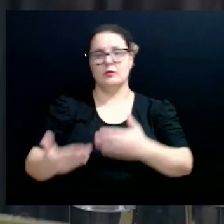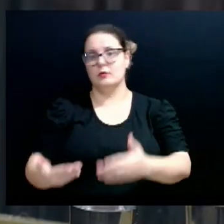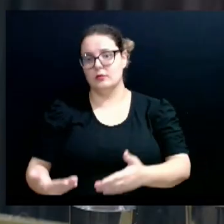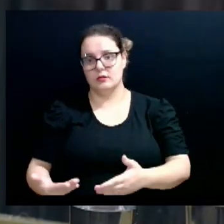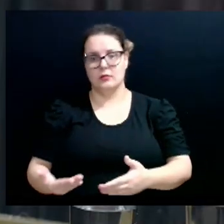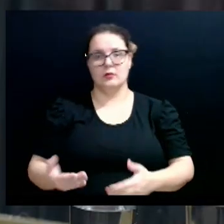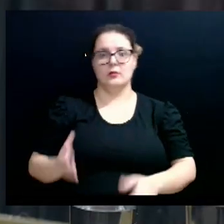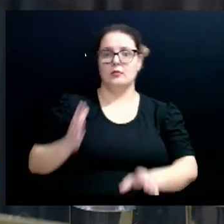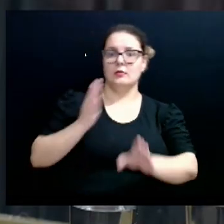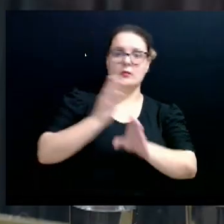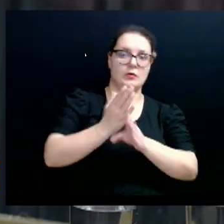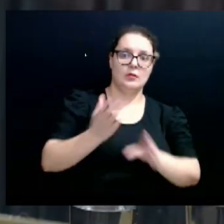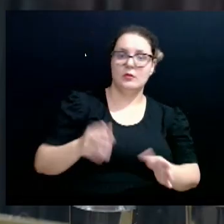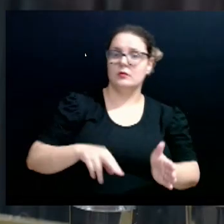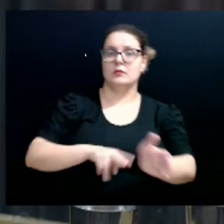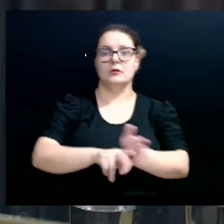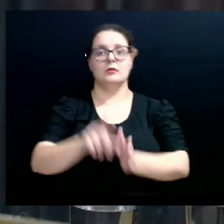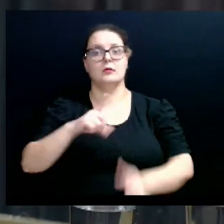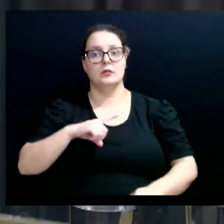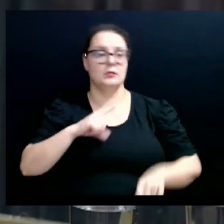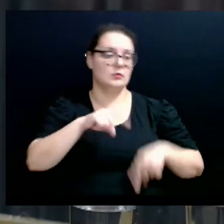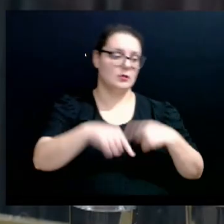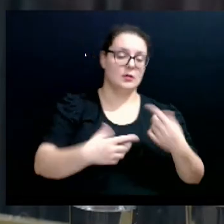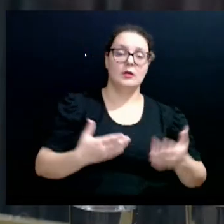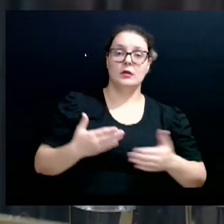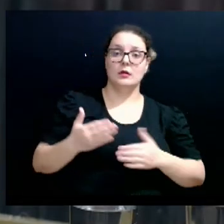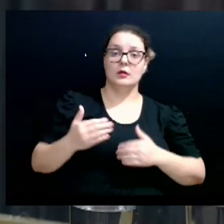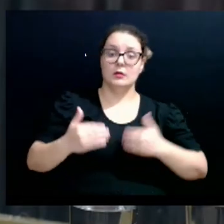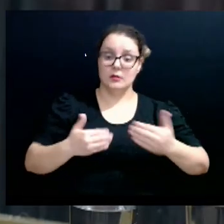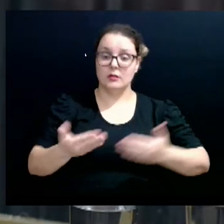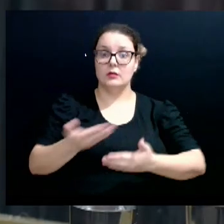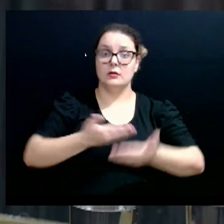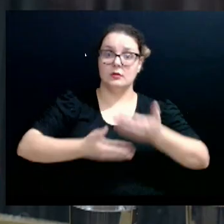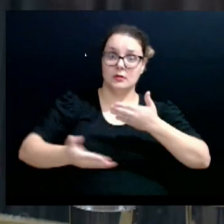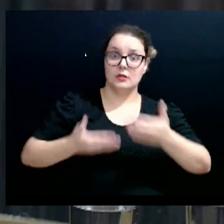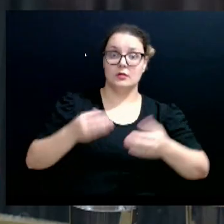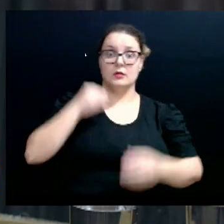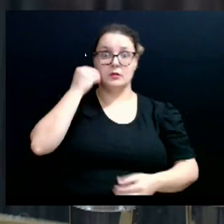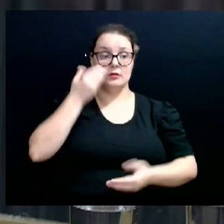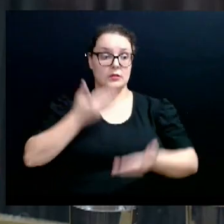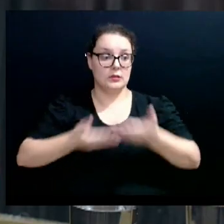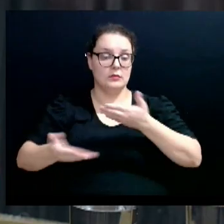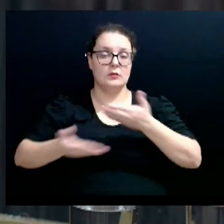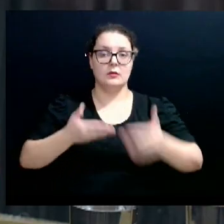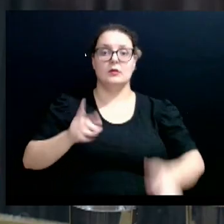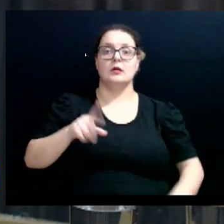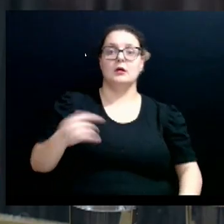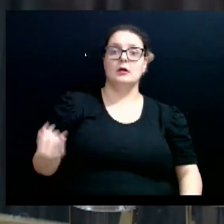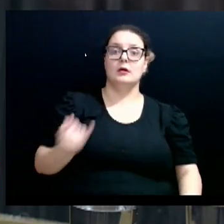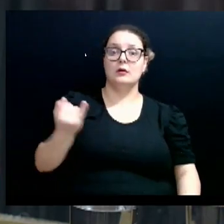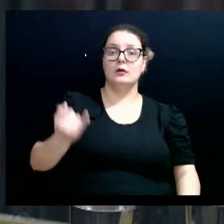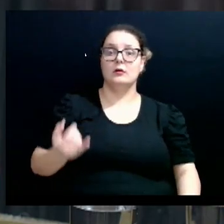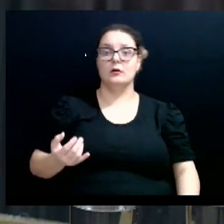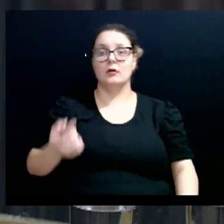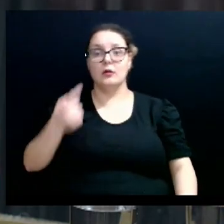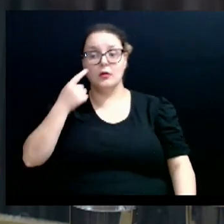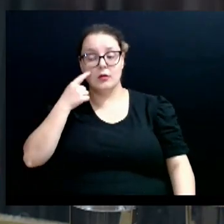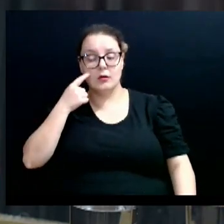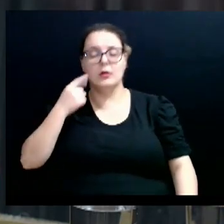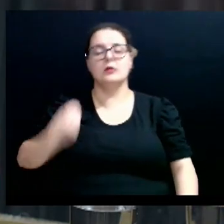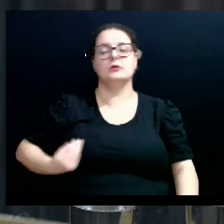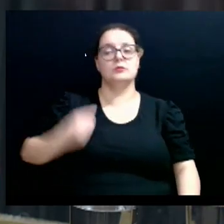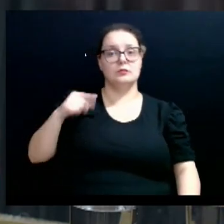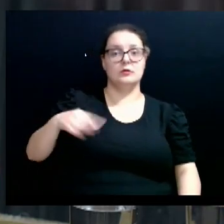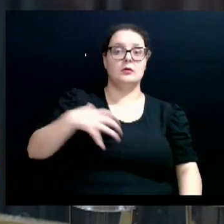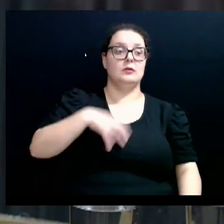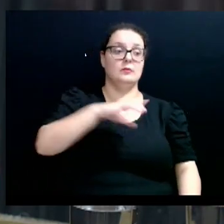ter o diagnóstico, a Uhum. outra então, essa troca, né, entre elas é fundamental. "Olha, eu já passei por isso, eu fiz assim", e